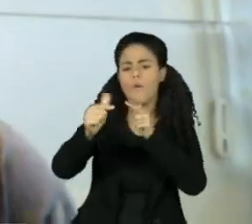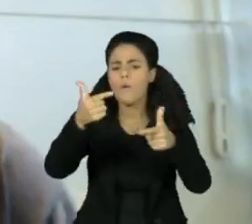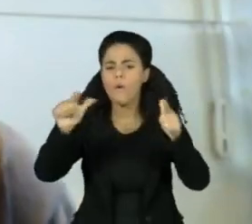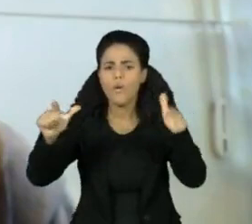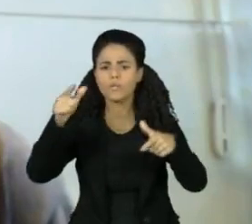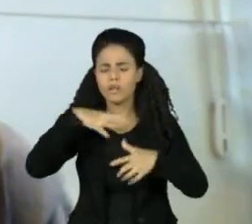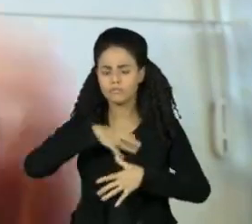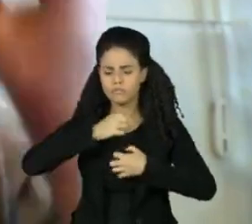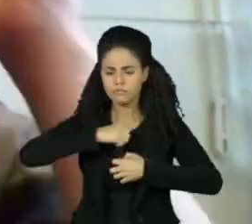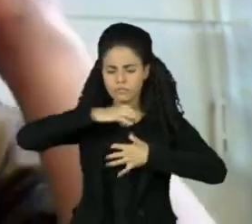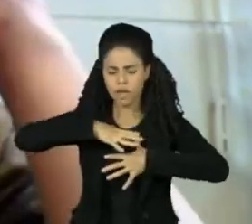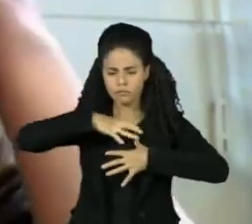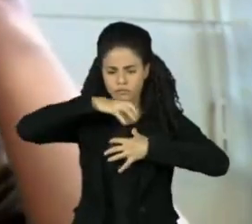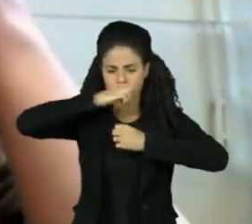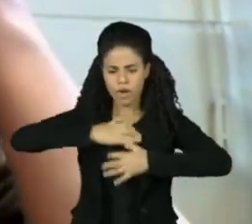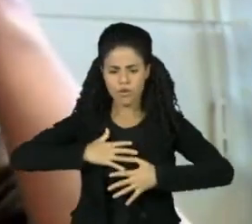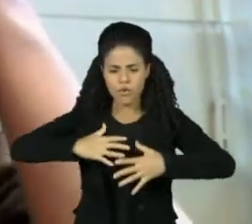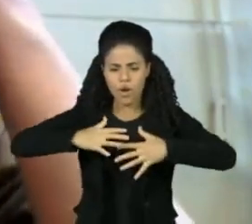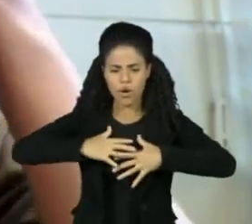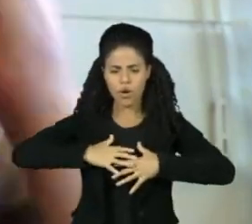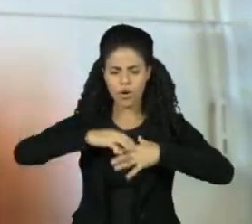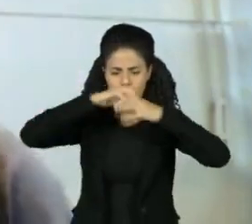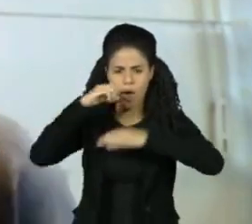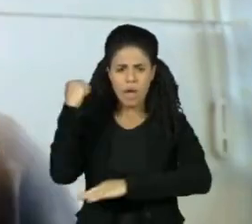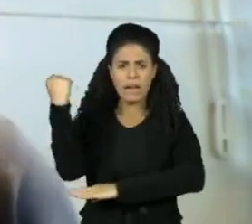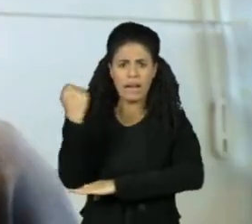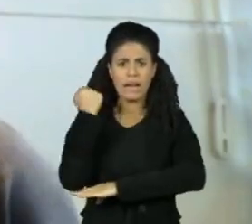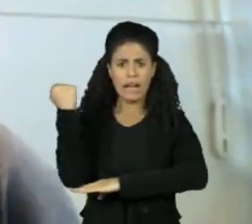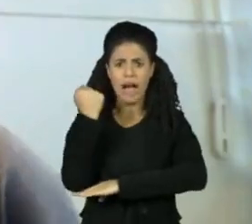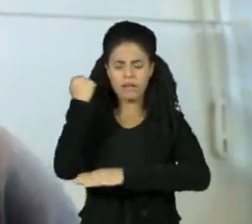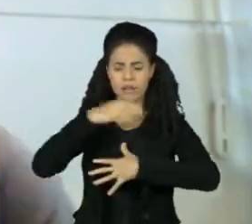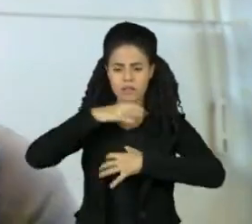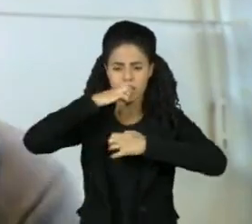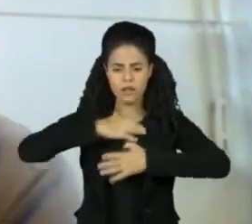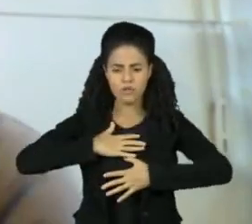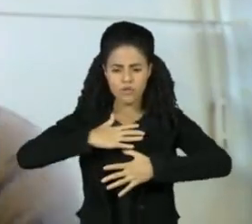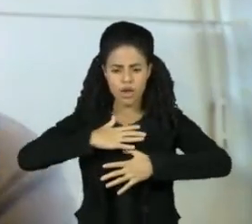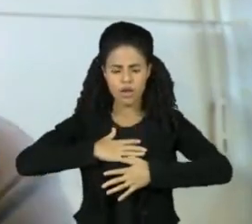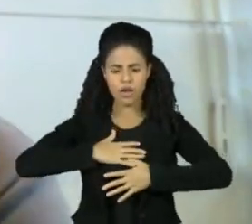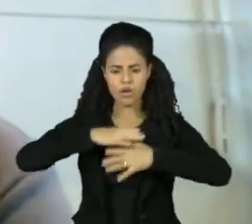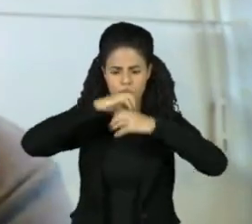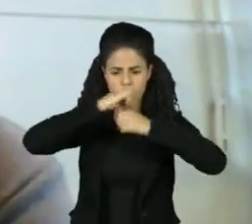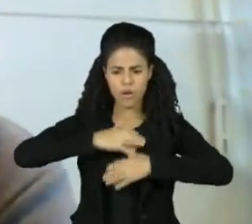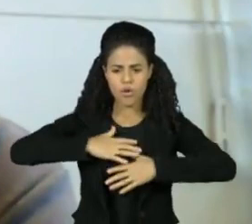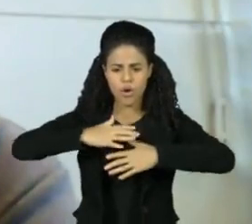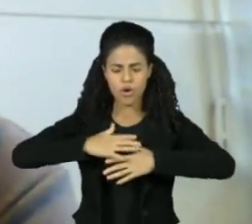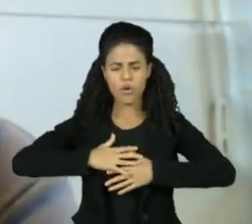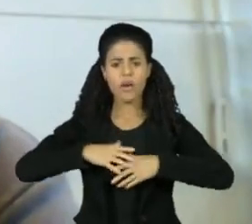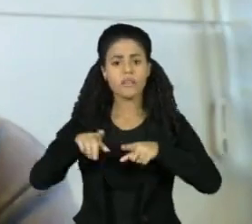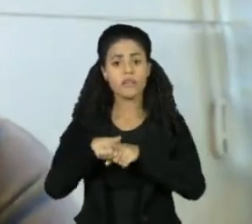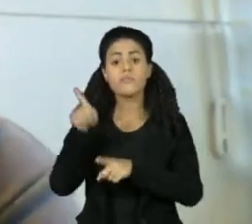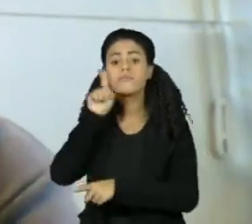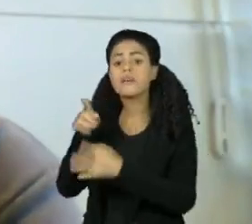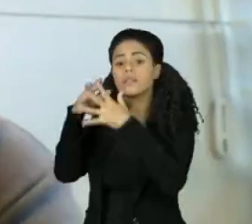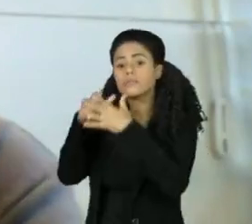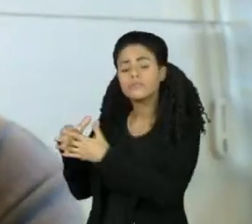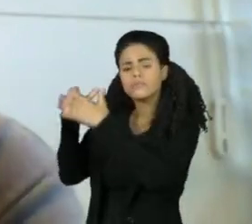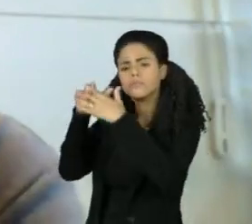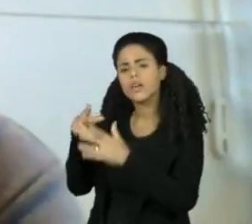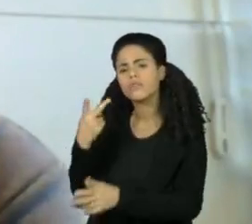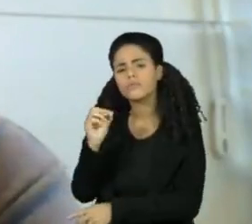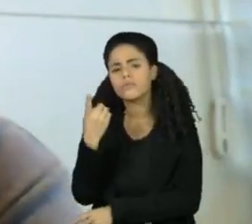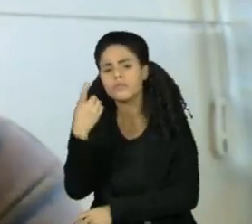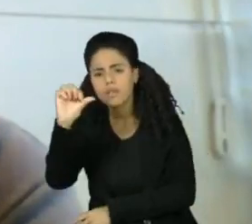respiratória aguda grave, associada à utilização de dispositivos eletrônicos para fumar. A EVALI foi descrita nos Estados Unidos em